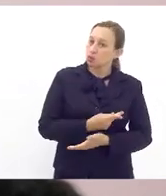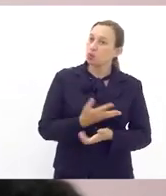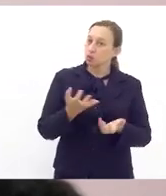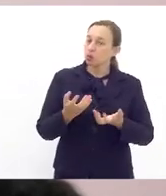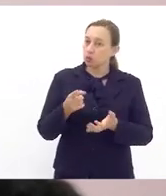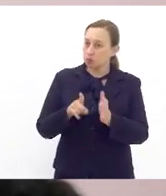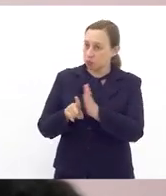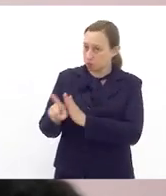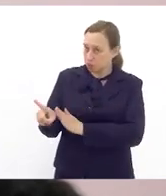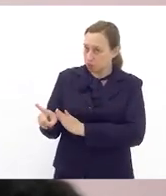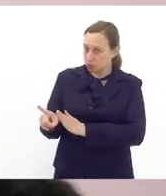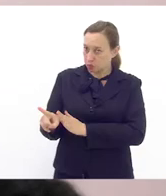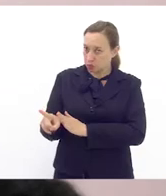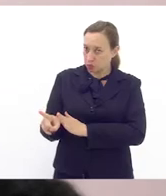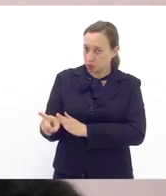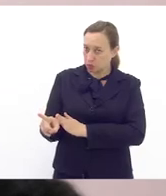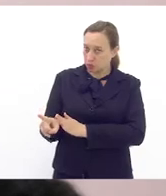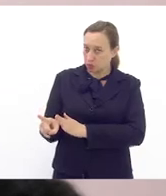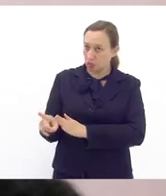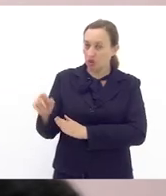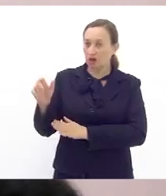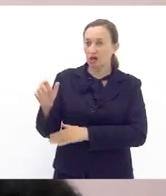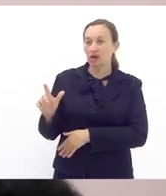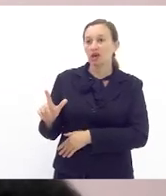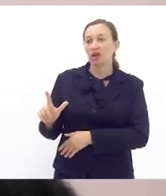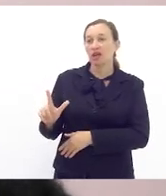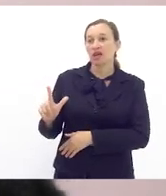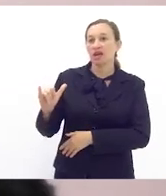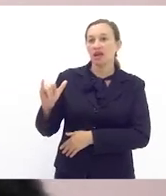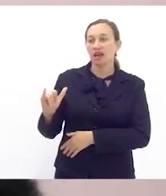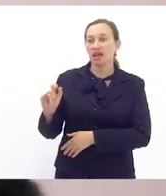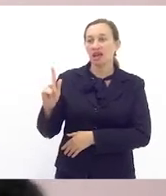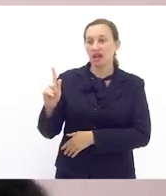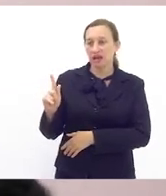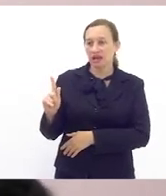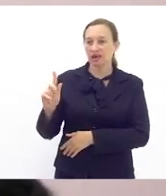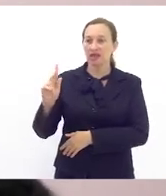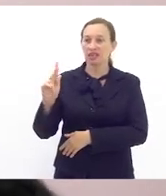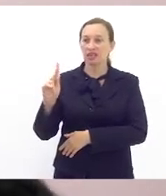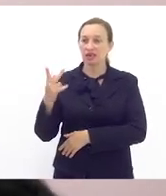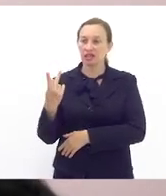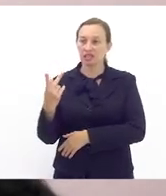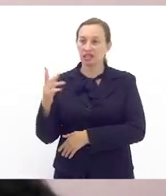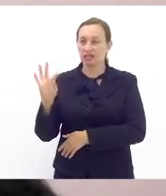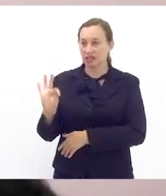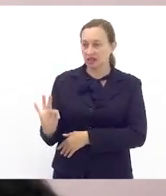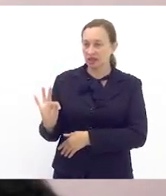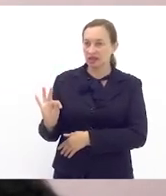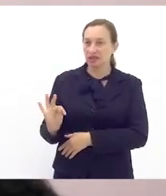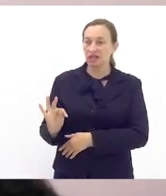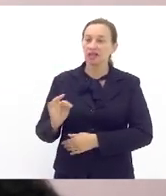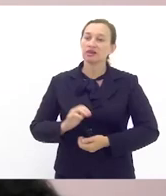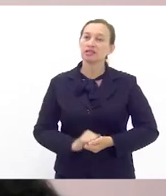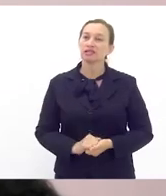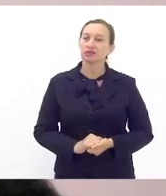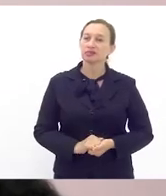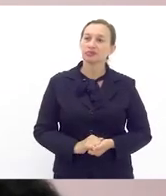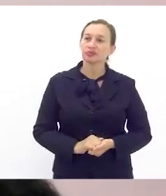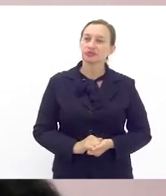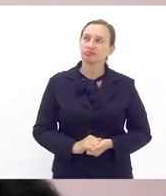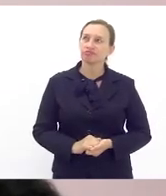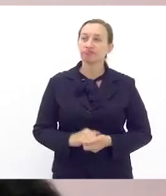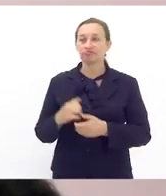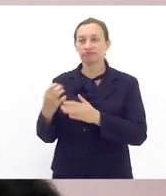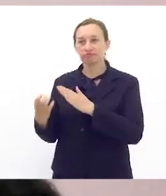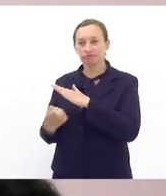até perguntar deixar essa questão com a light é que nós temos sabido que a as